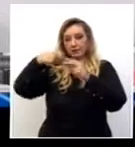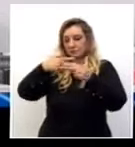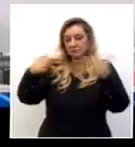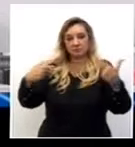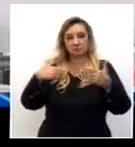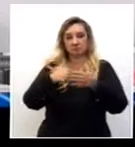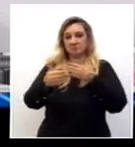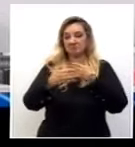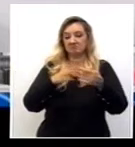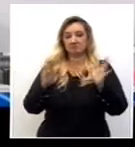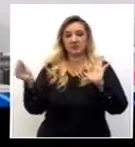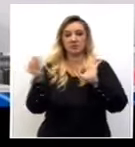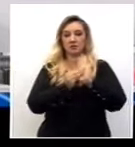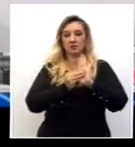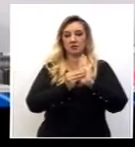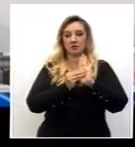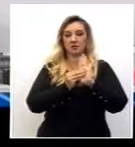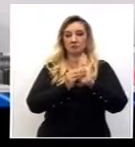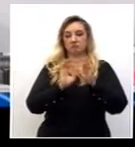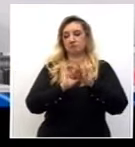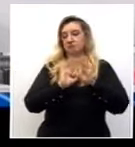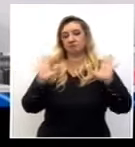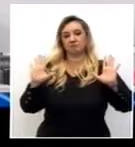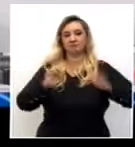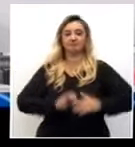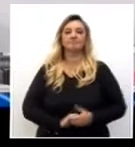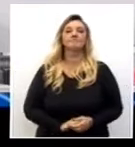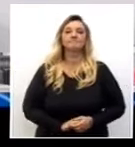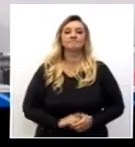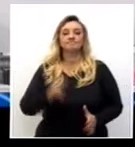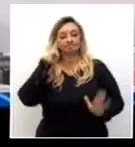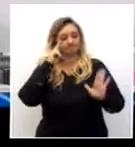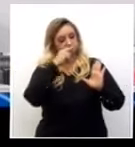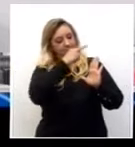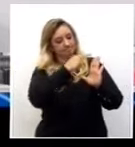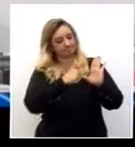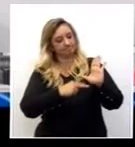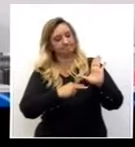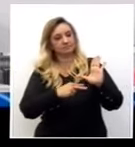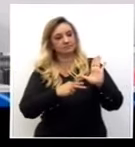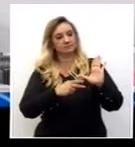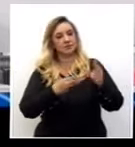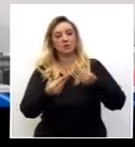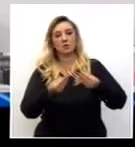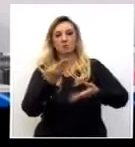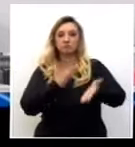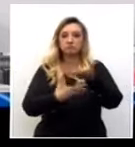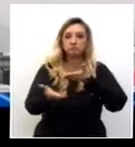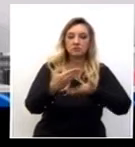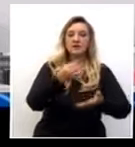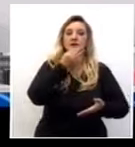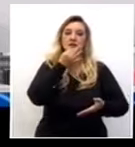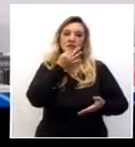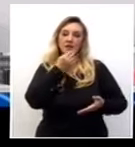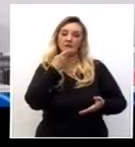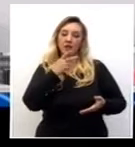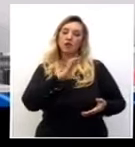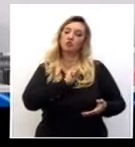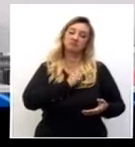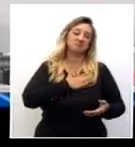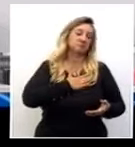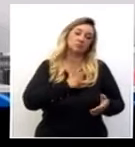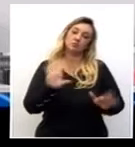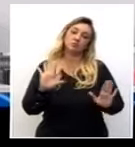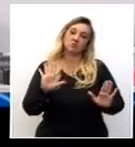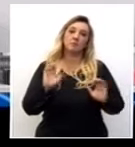Fica a critério de quem vai publicar. Aí aqui eu vejo as possibilidades de interação. Eu posso comentar, eu posso dizer se eu gostei ou se eu